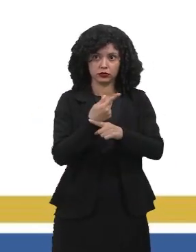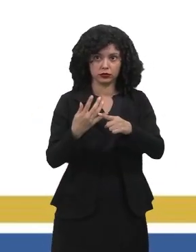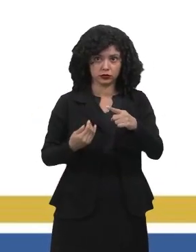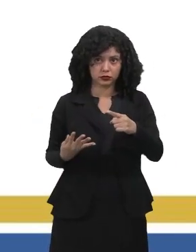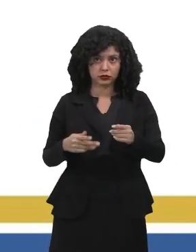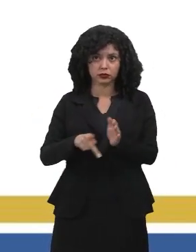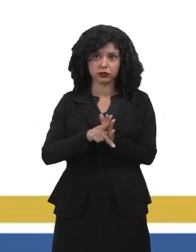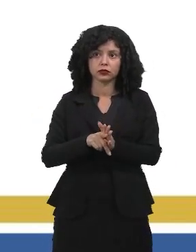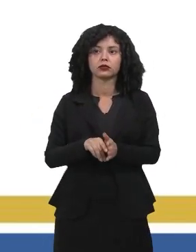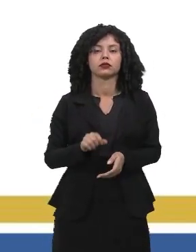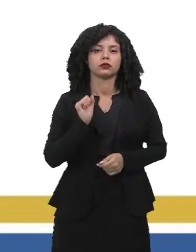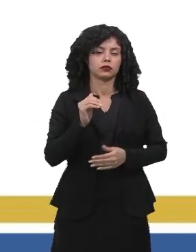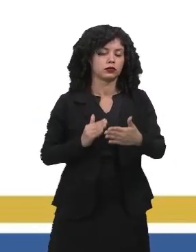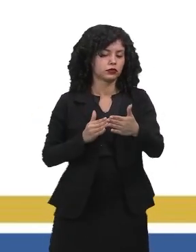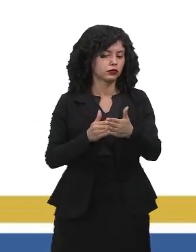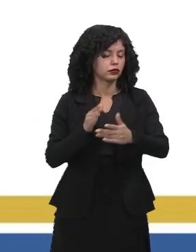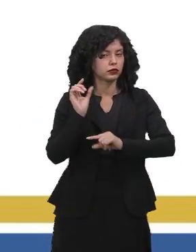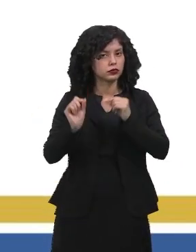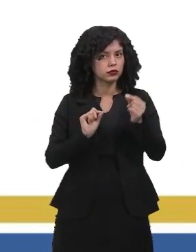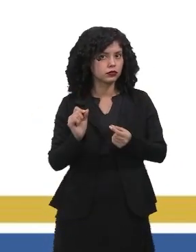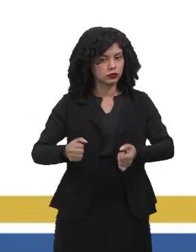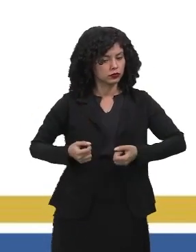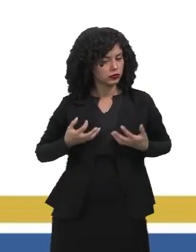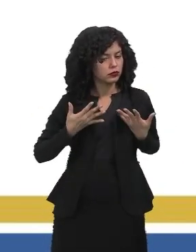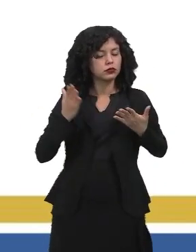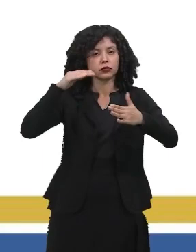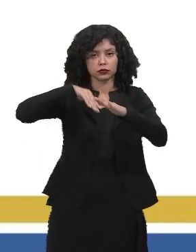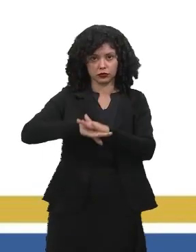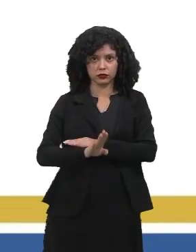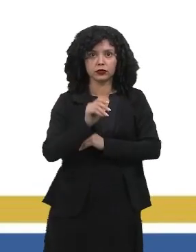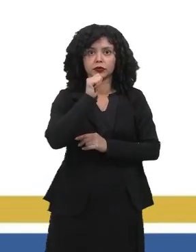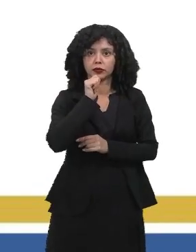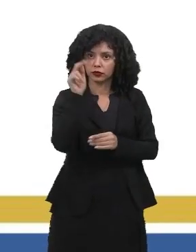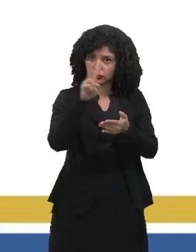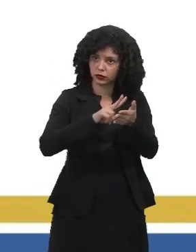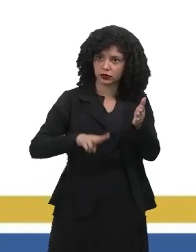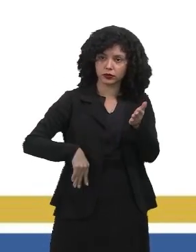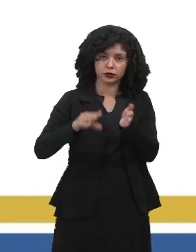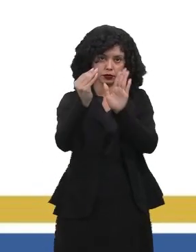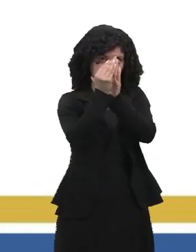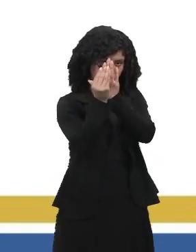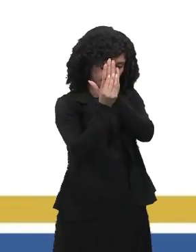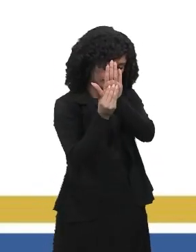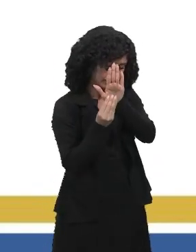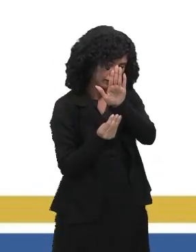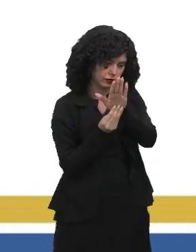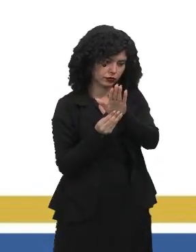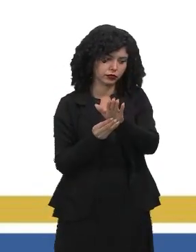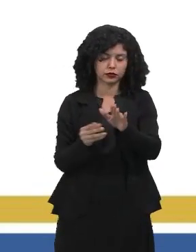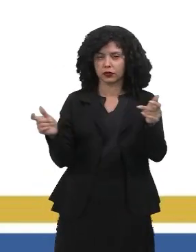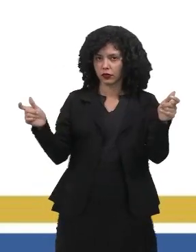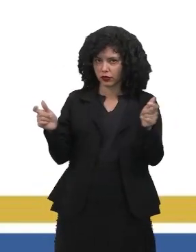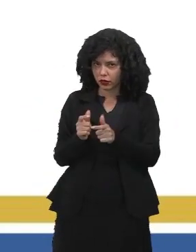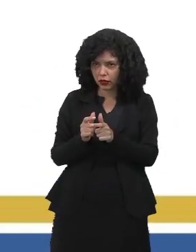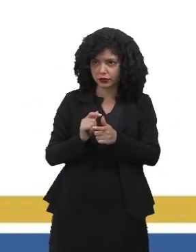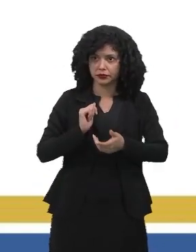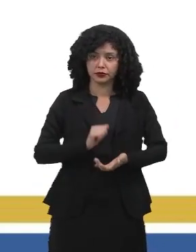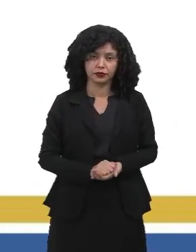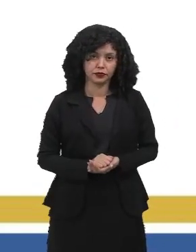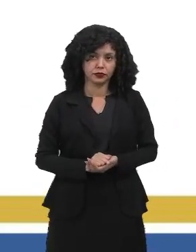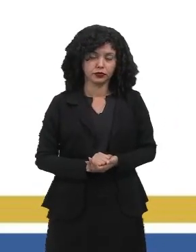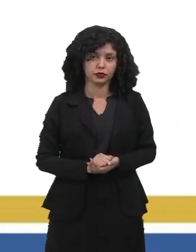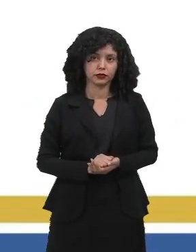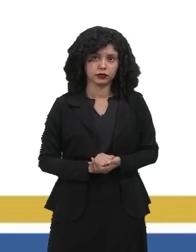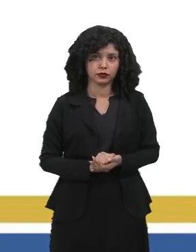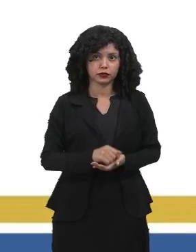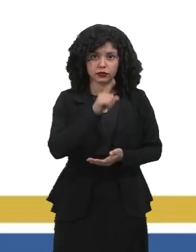luz. Essa limitação motivou o armazenar e ler dados em cavidades cada vez menores. E o